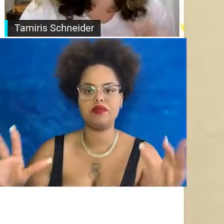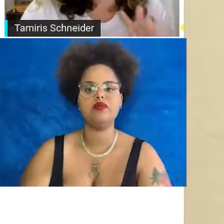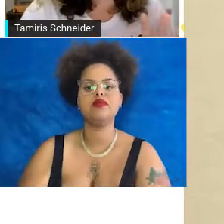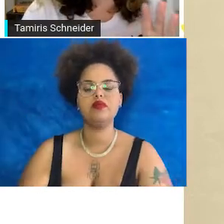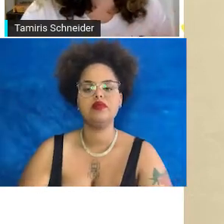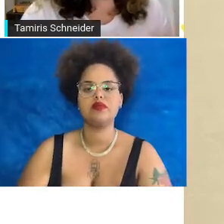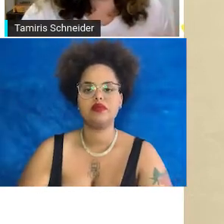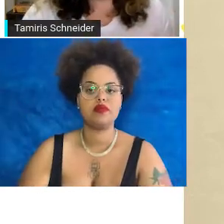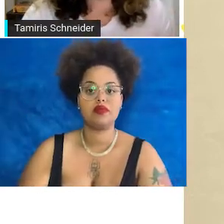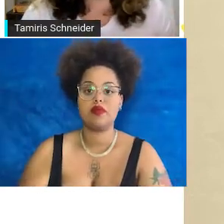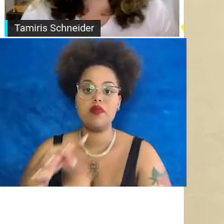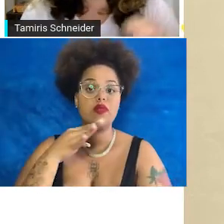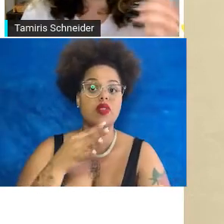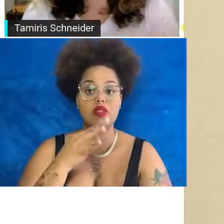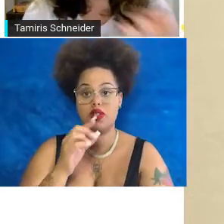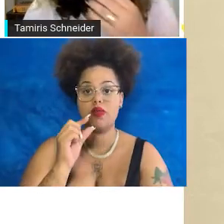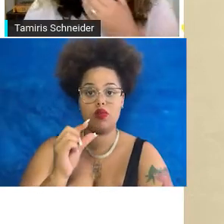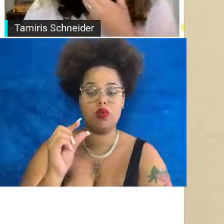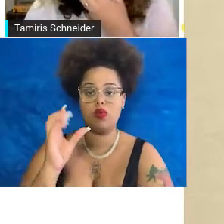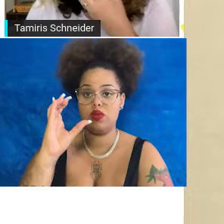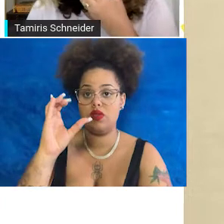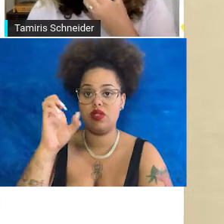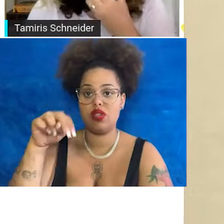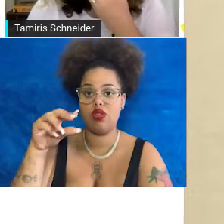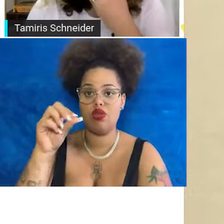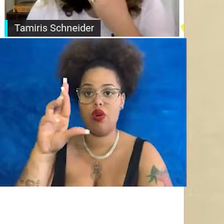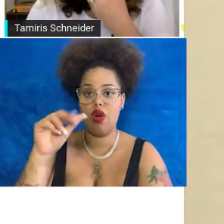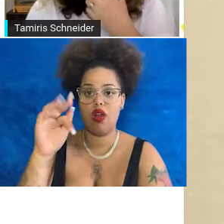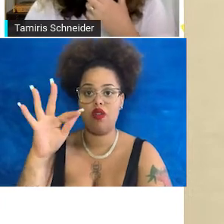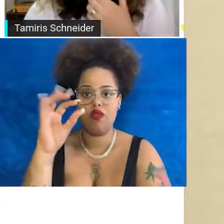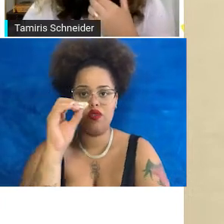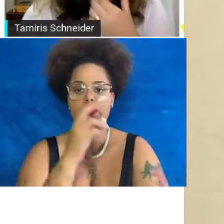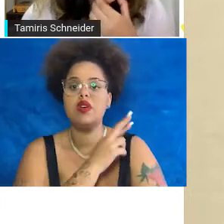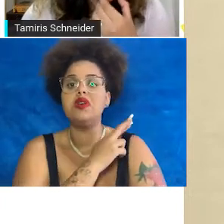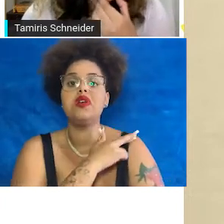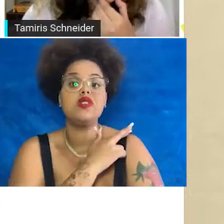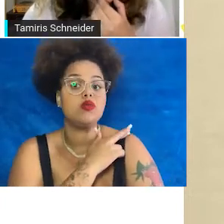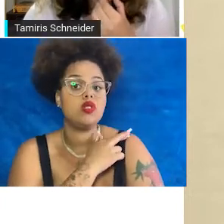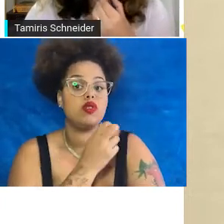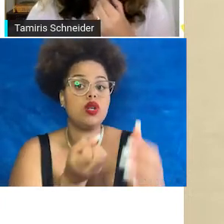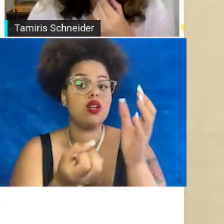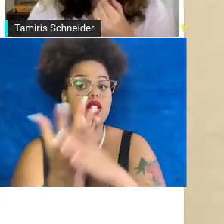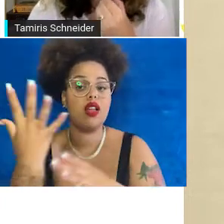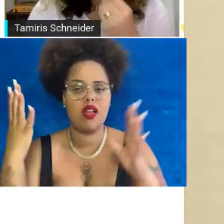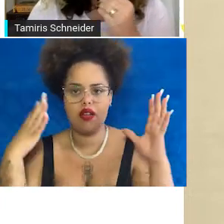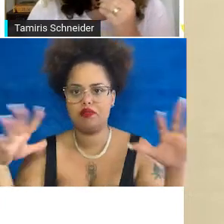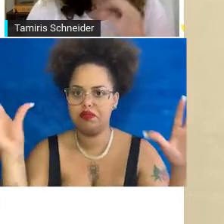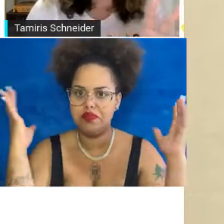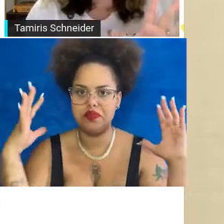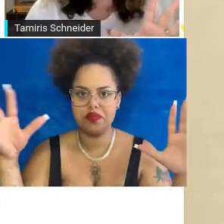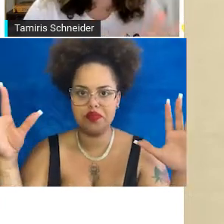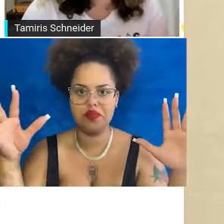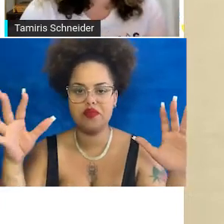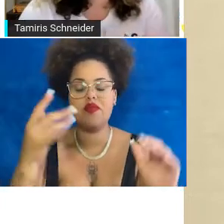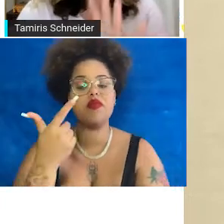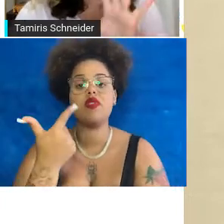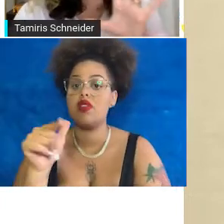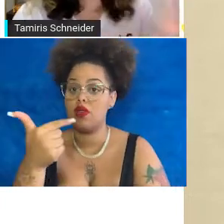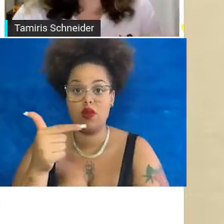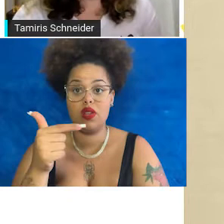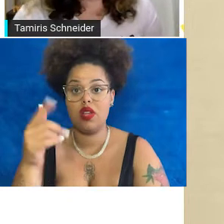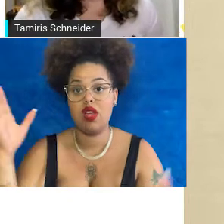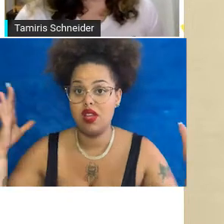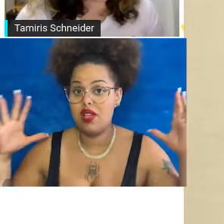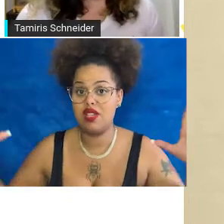aí, mas vamos conhecer pouco a pouco. O cenógrafo é responsável por criar os cenários. Então, quando a gente não tem um